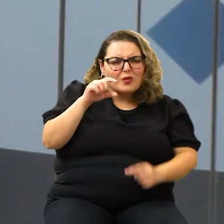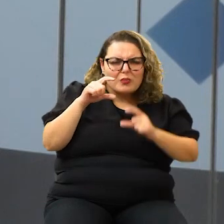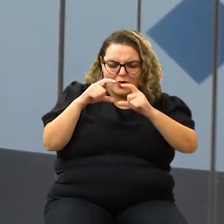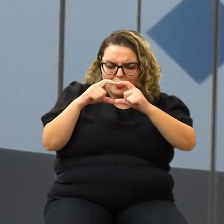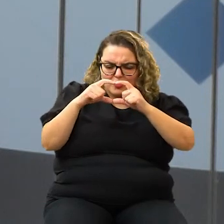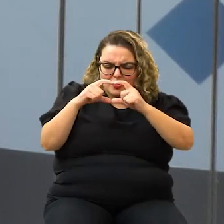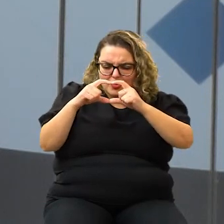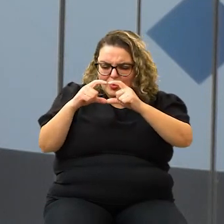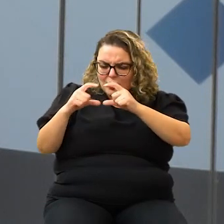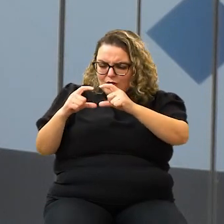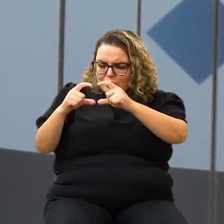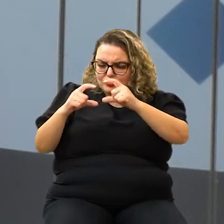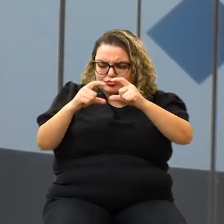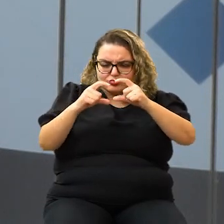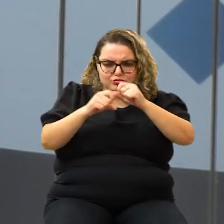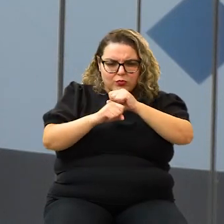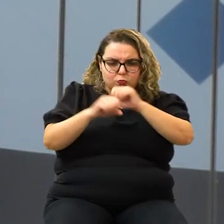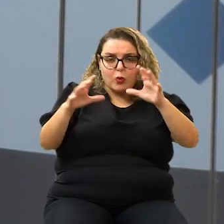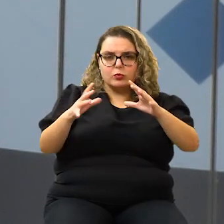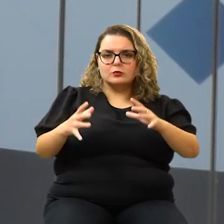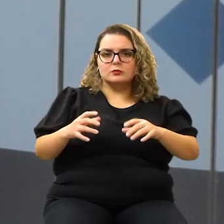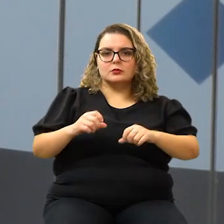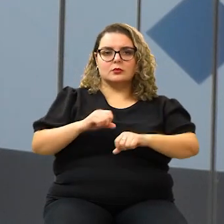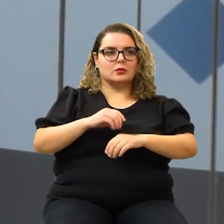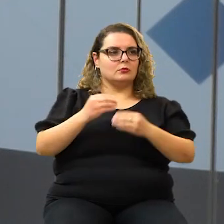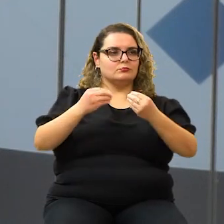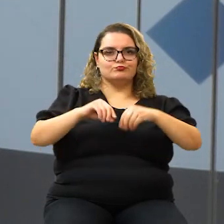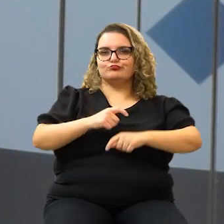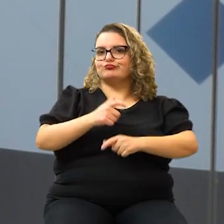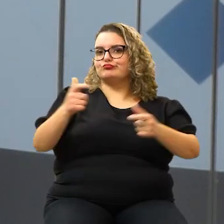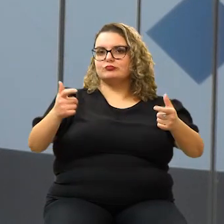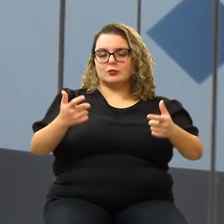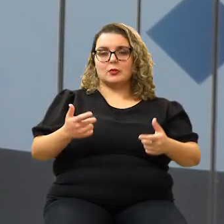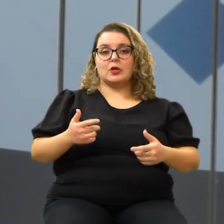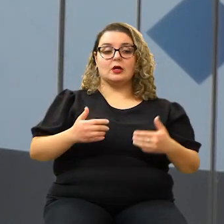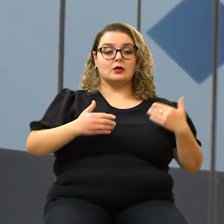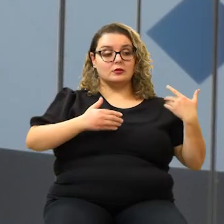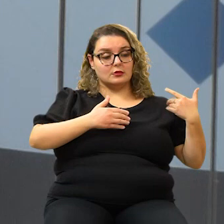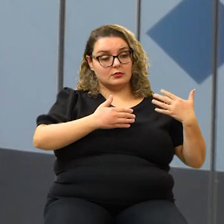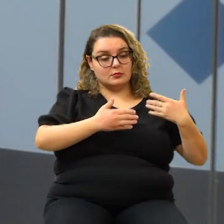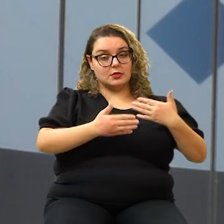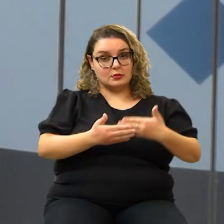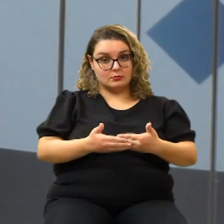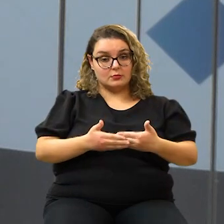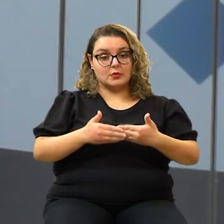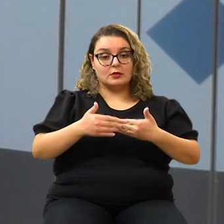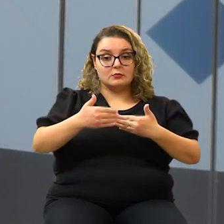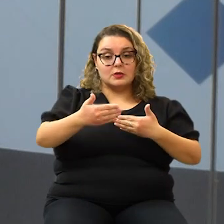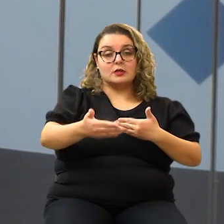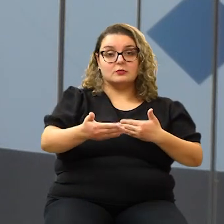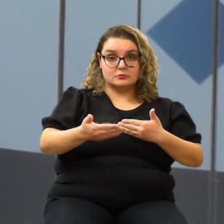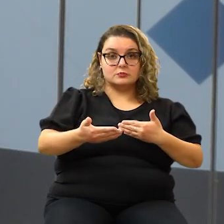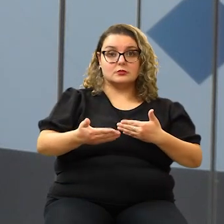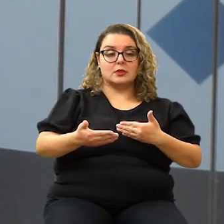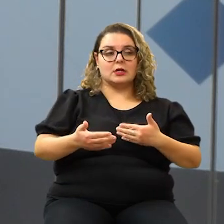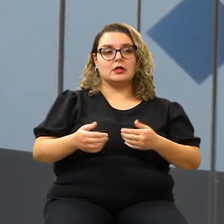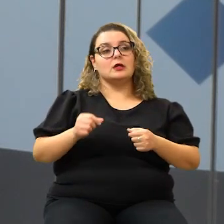deslocou e atingiu Campinas e provocou um dano imenso. Né? De lá para cá, vem sendo